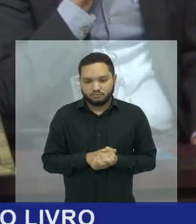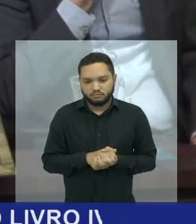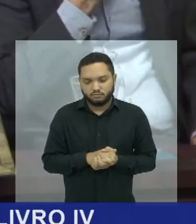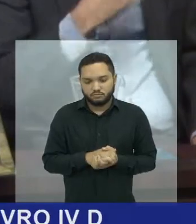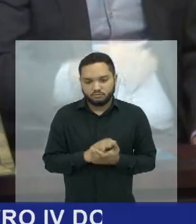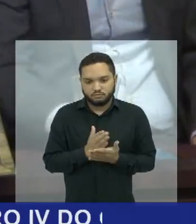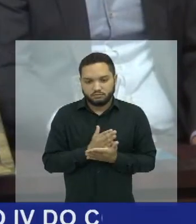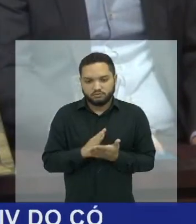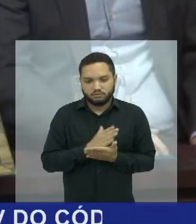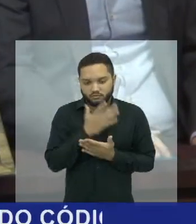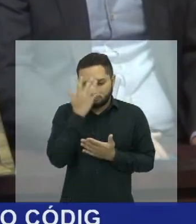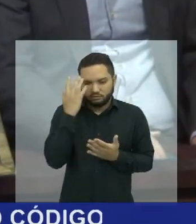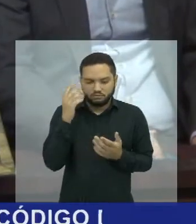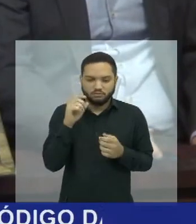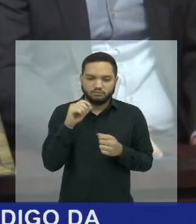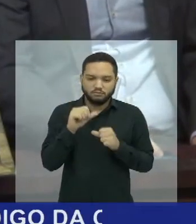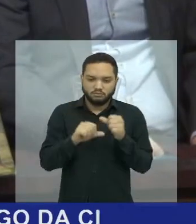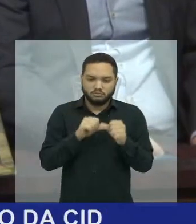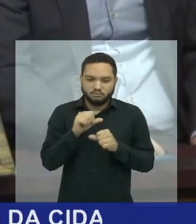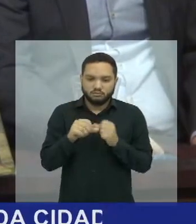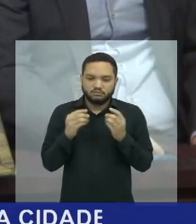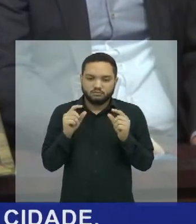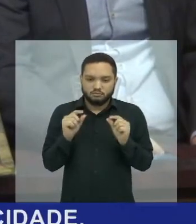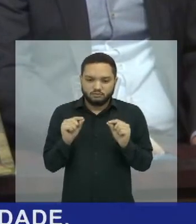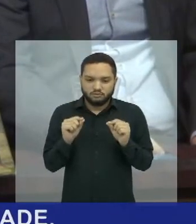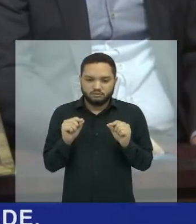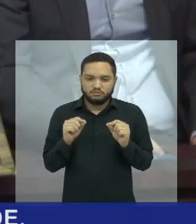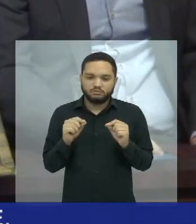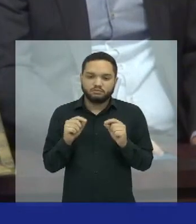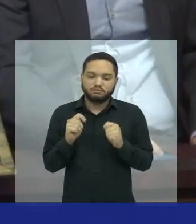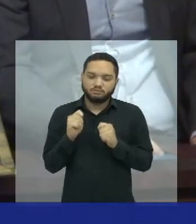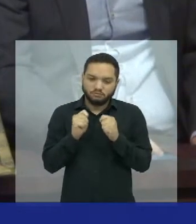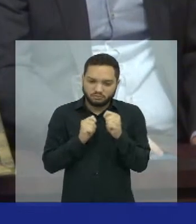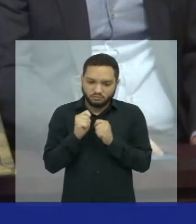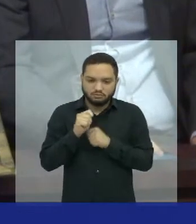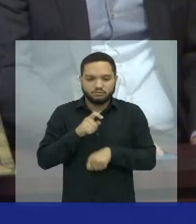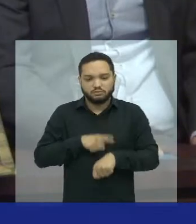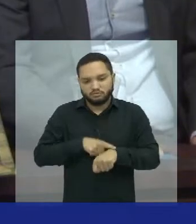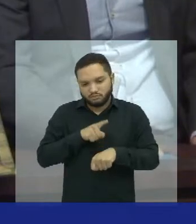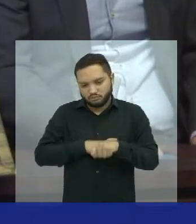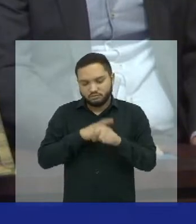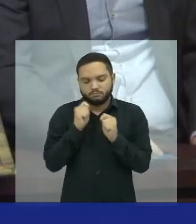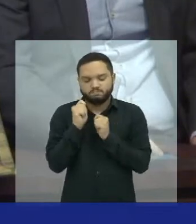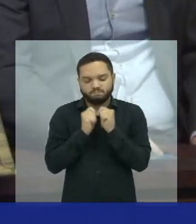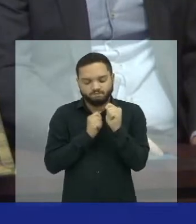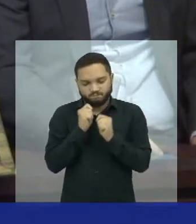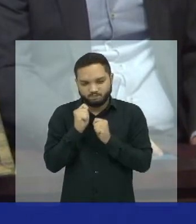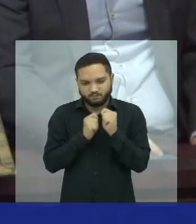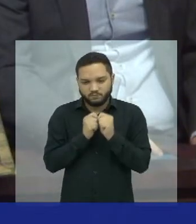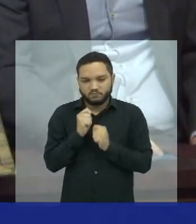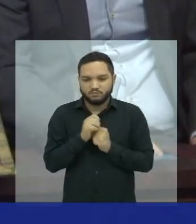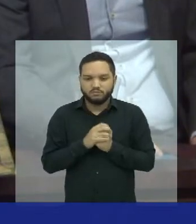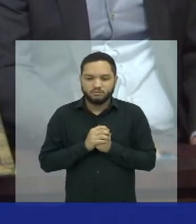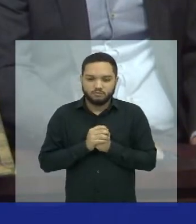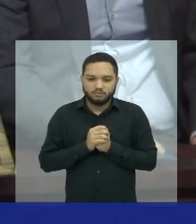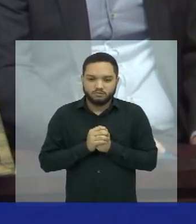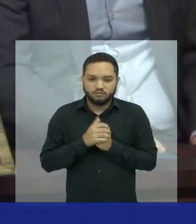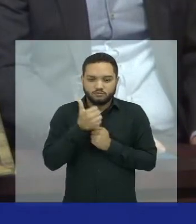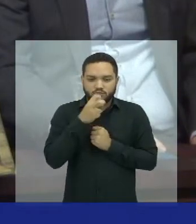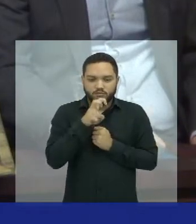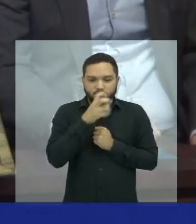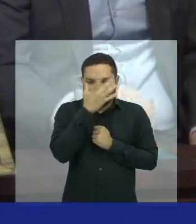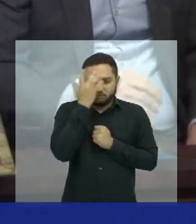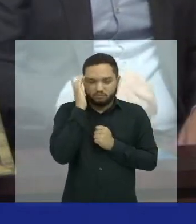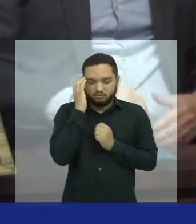aqui da audiência pública para a gente ter um controle mais rígido do tempo. Né? Nós temos aqui 15